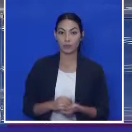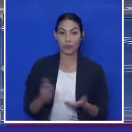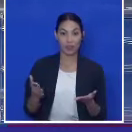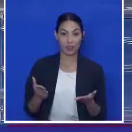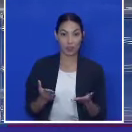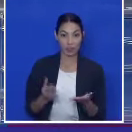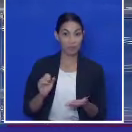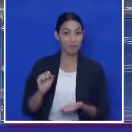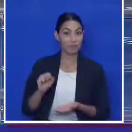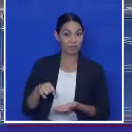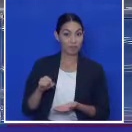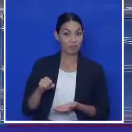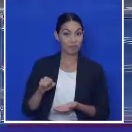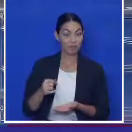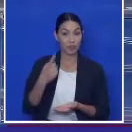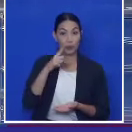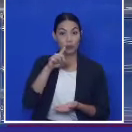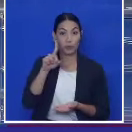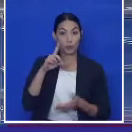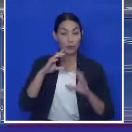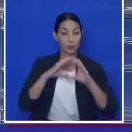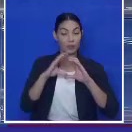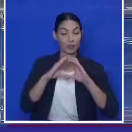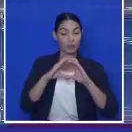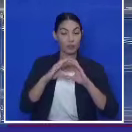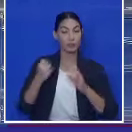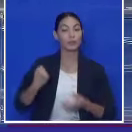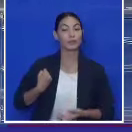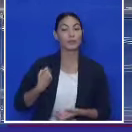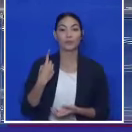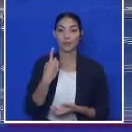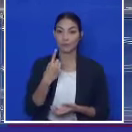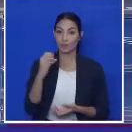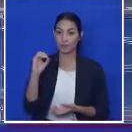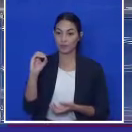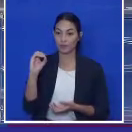E agora sim, a última bola. Número 10.